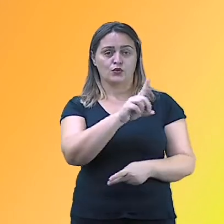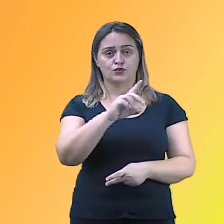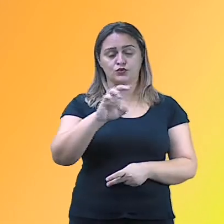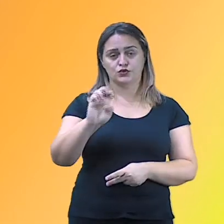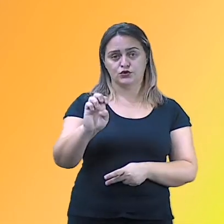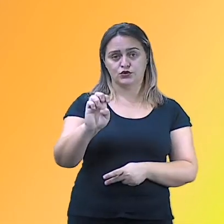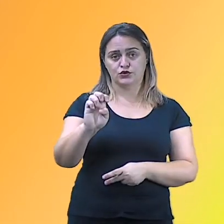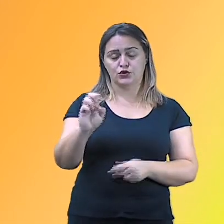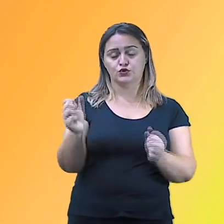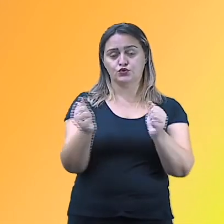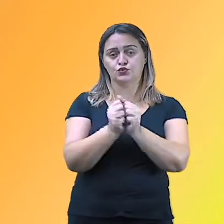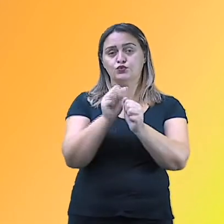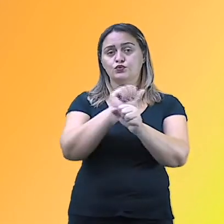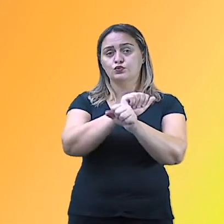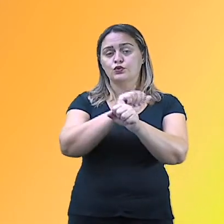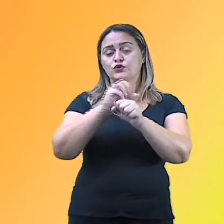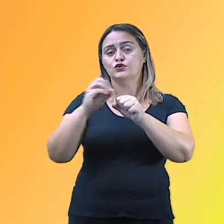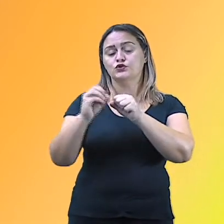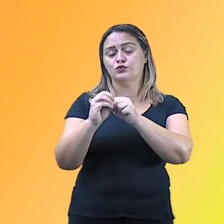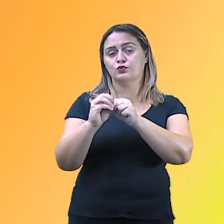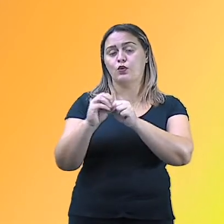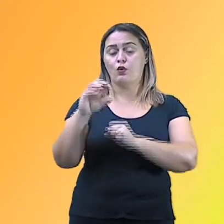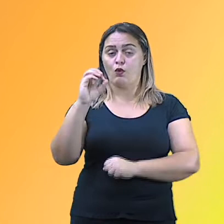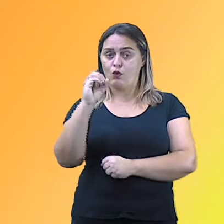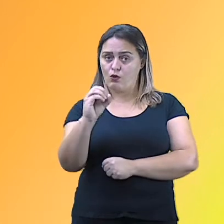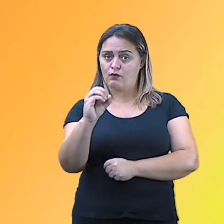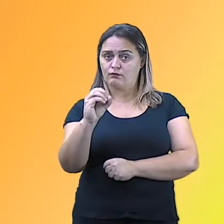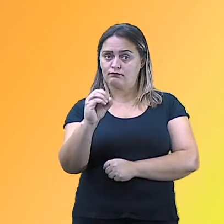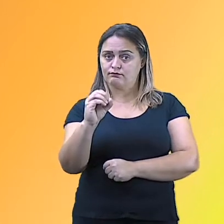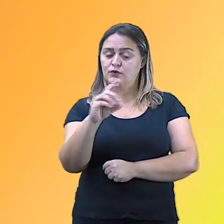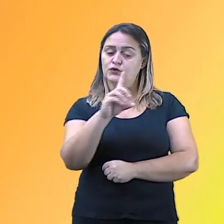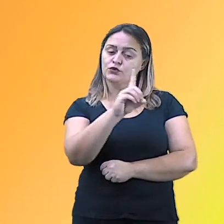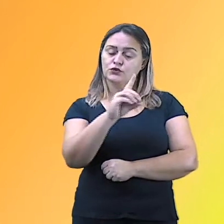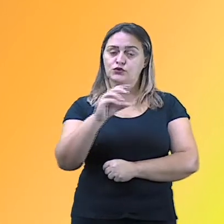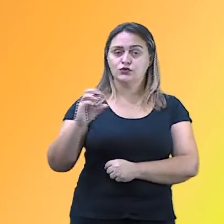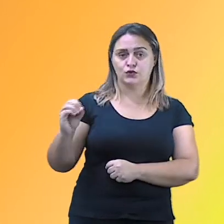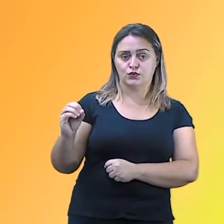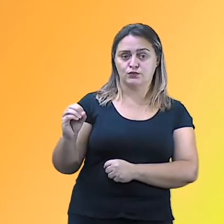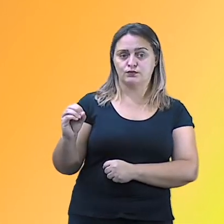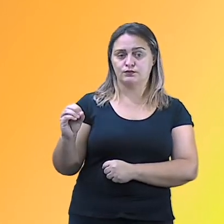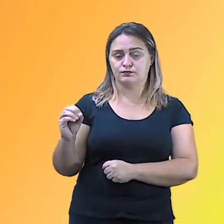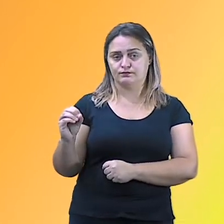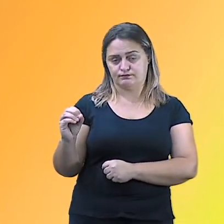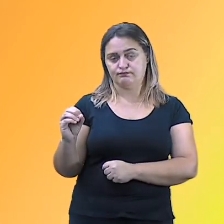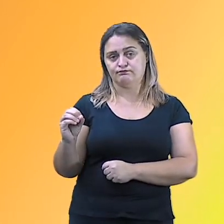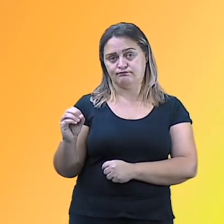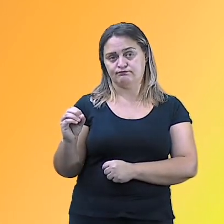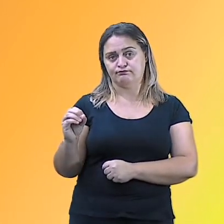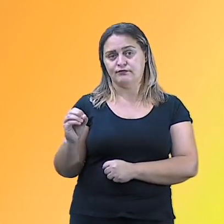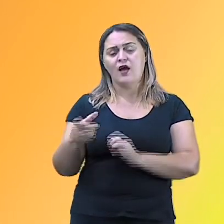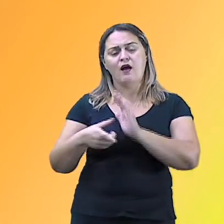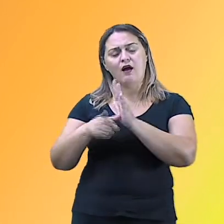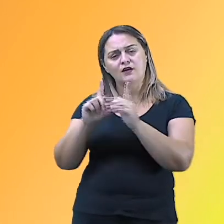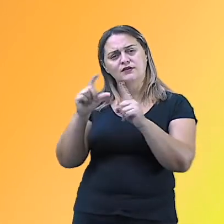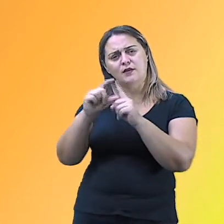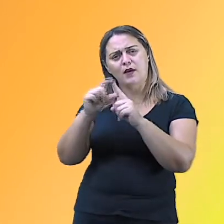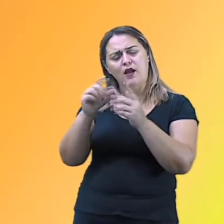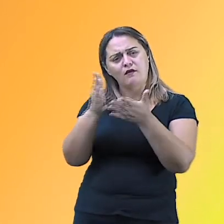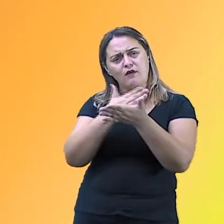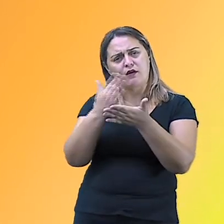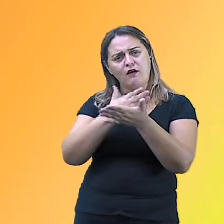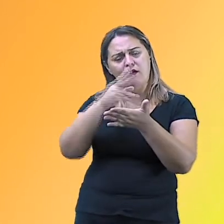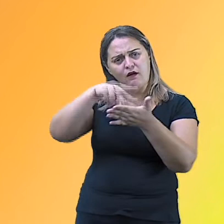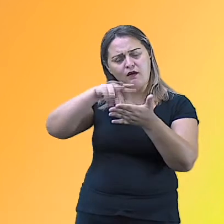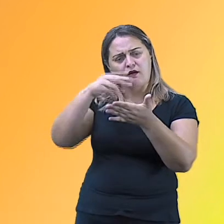quê? Compõe o do, né? Que foi colocado aí antes da palavra livro. Nesse caso aí, então, o